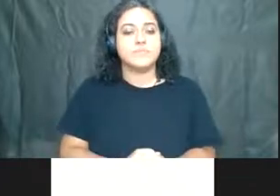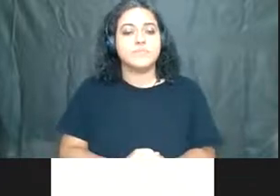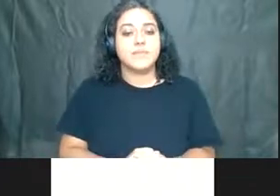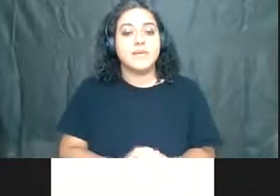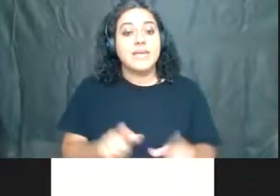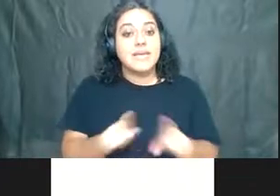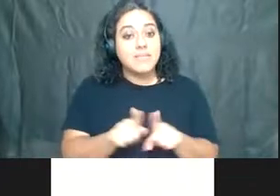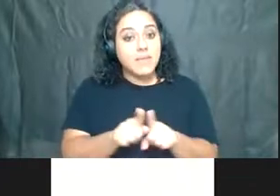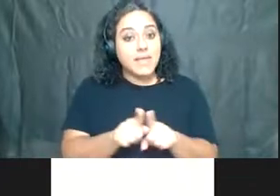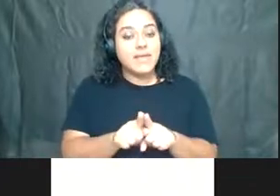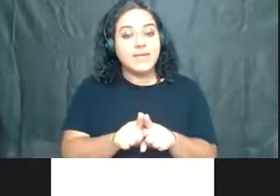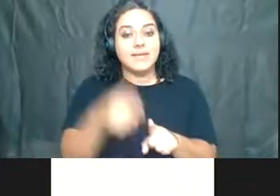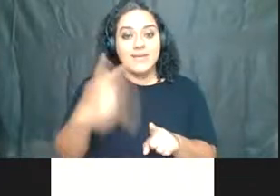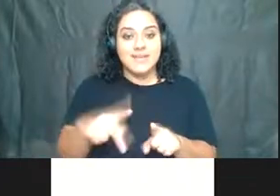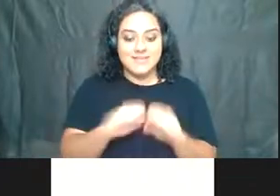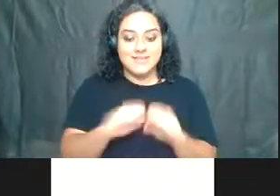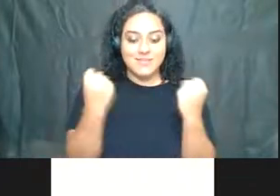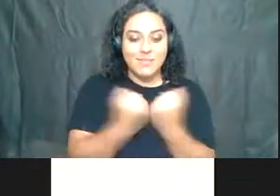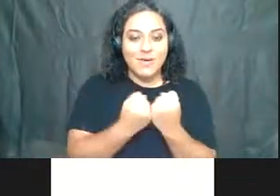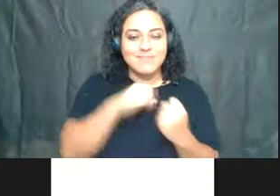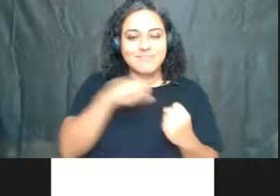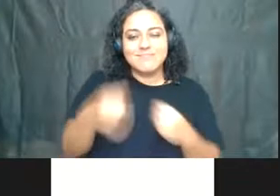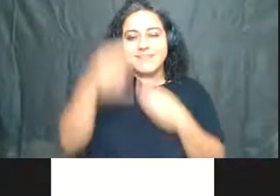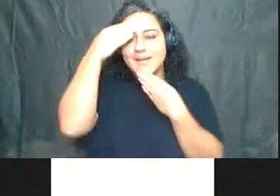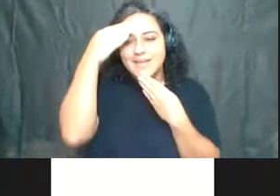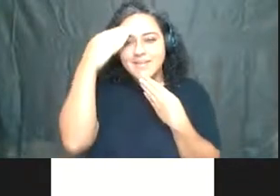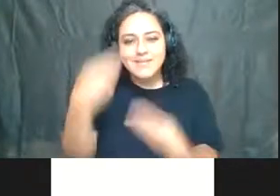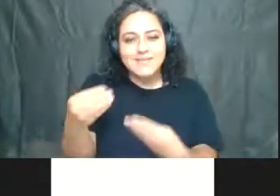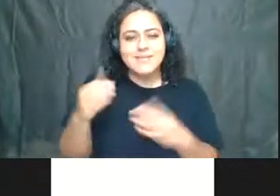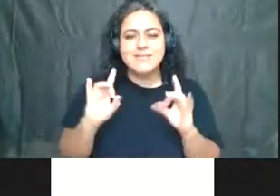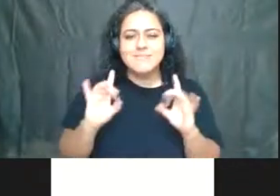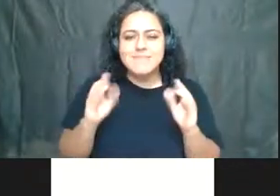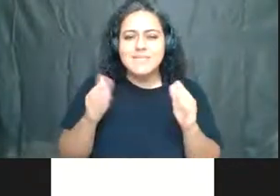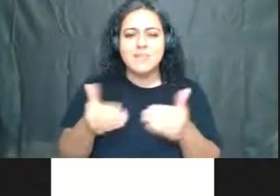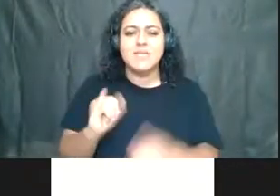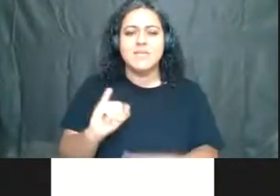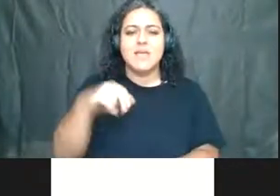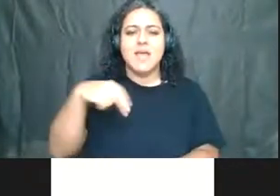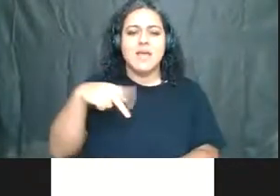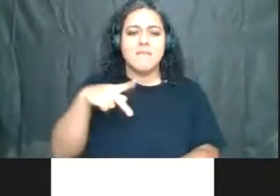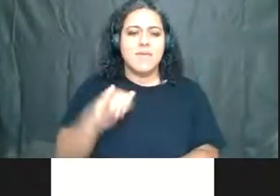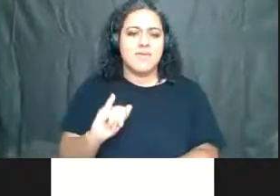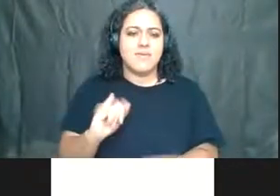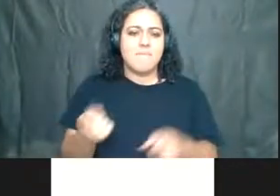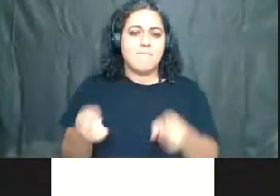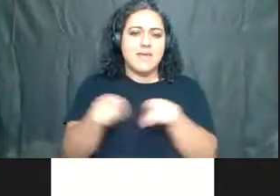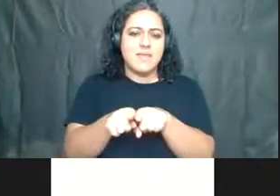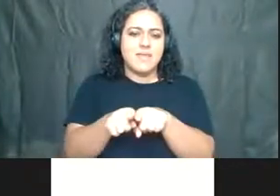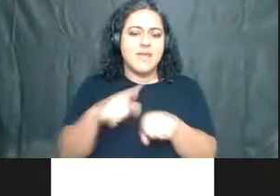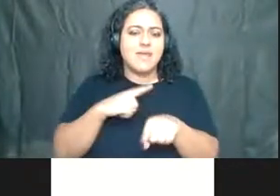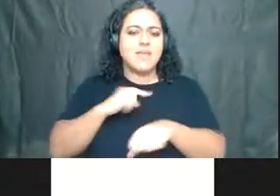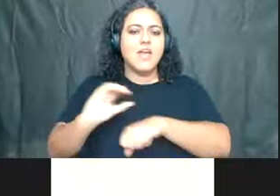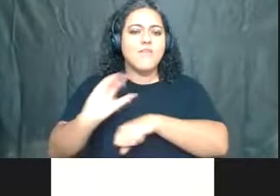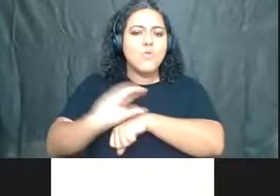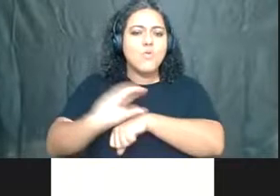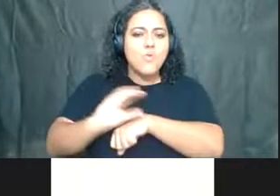também nesse simpósio gostaríamos de agradecer em especial ao INPI, a parceria, pois nós tivemos um workshop sobre patentes